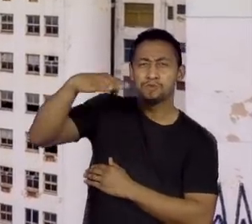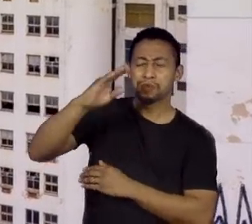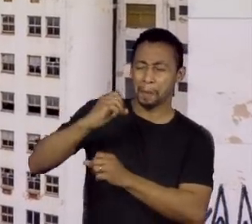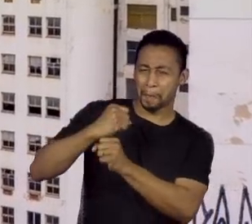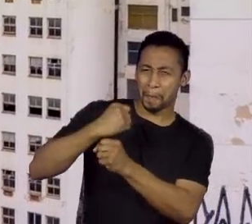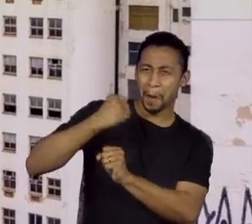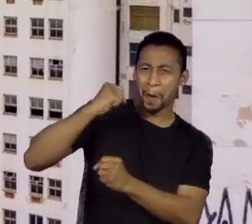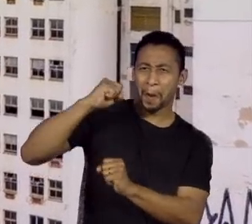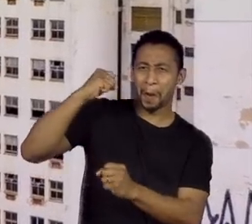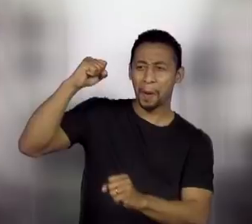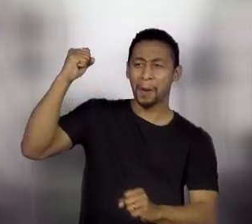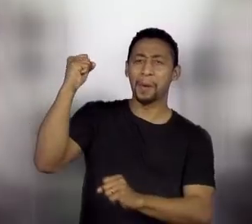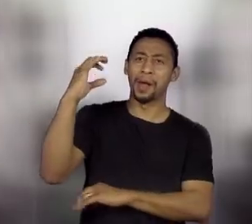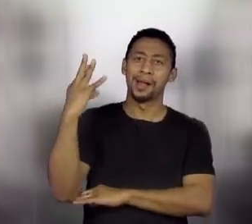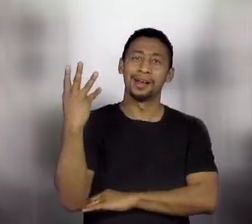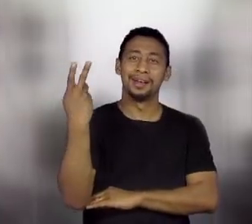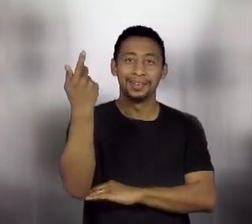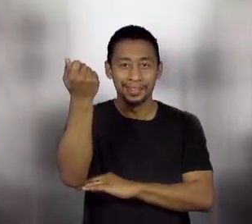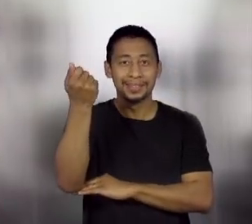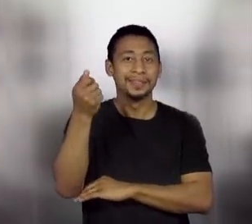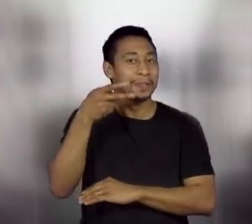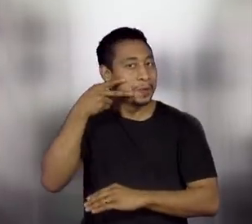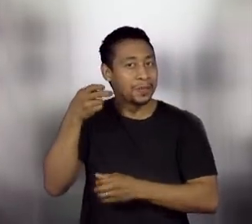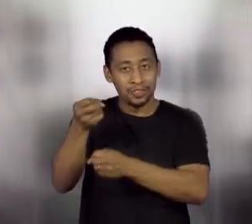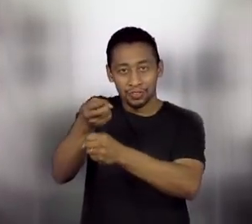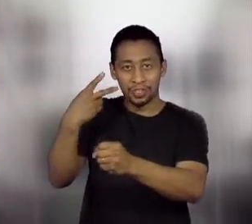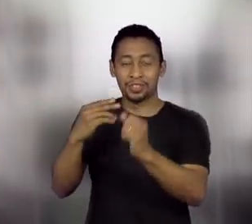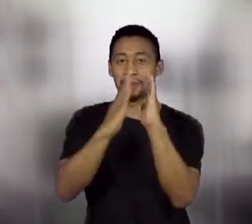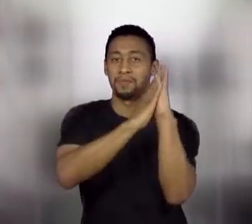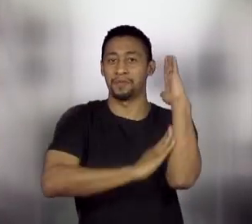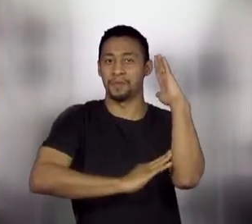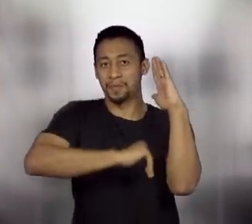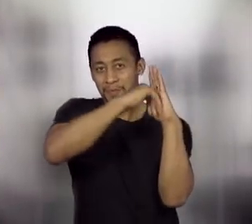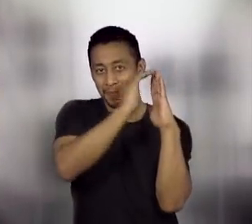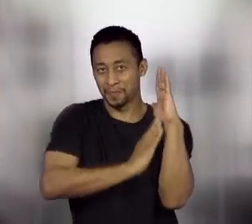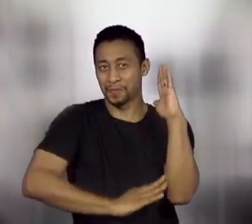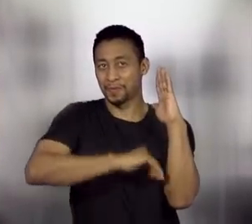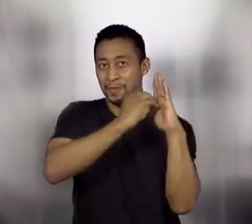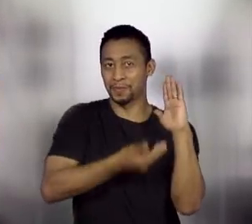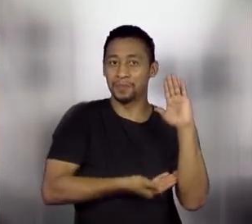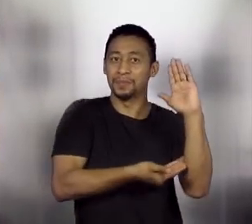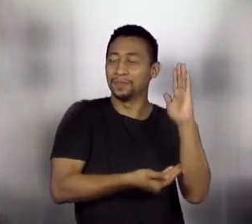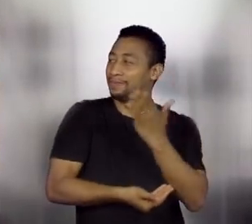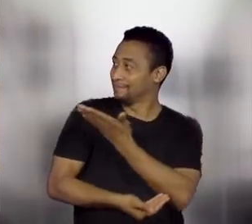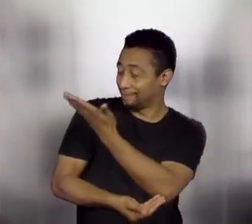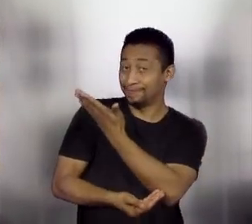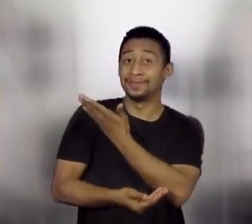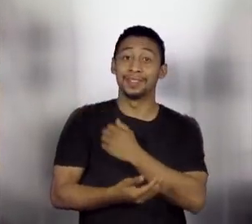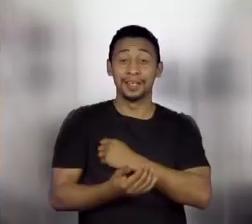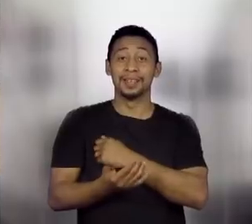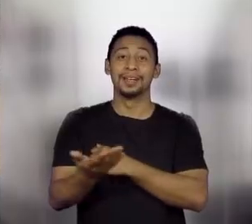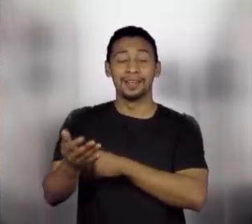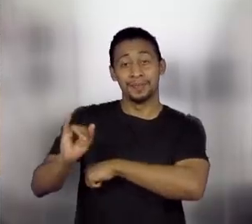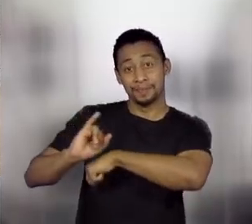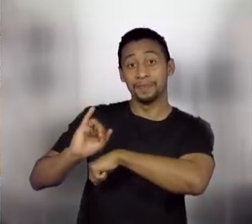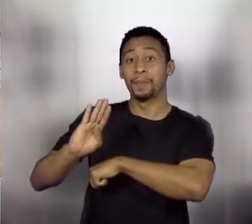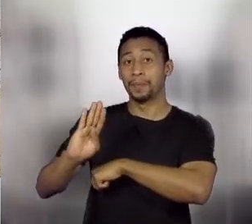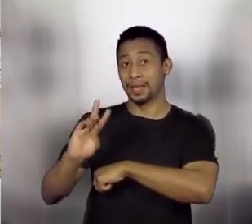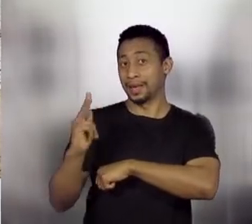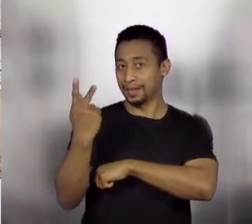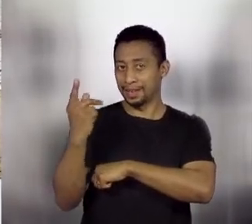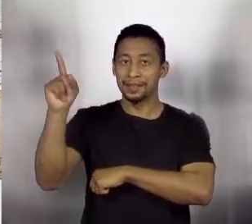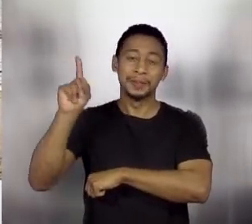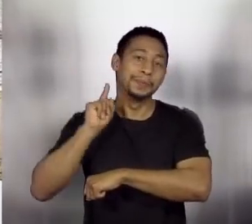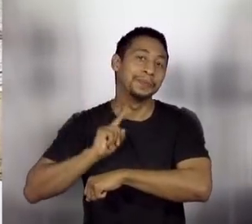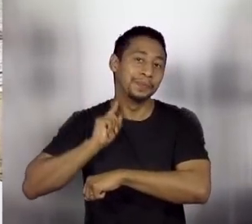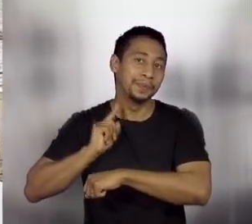artista indígena. Fica na Avenida Amazonas e integra o Circuito Urbano de Arte de Belo Horizonte. Obra da